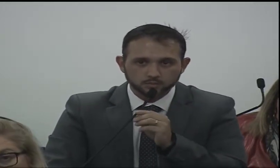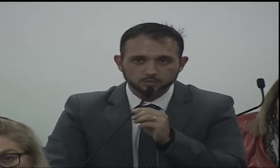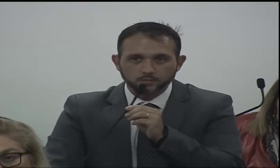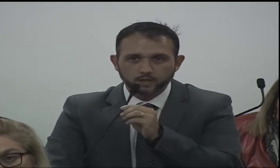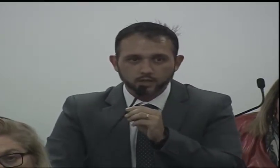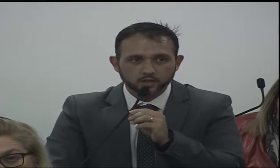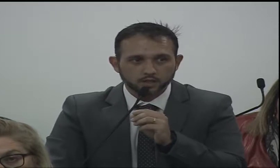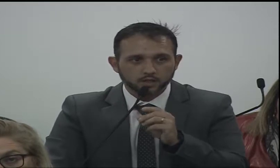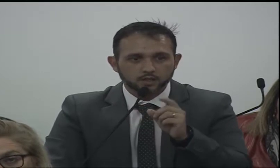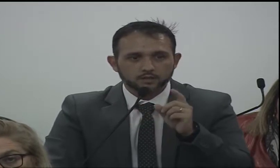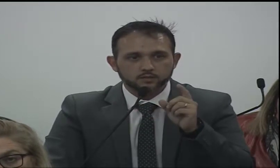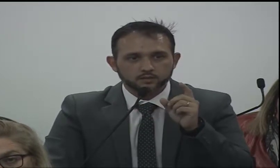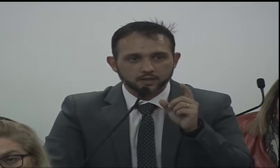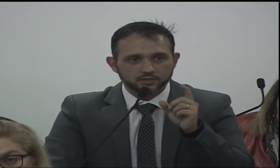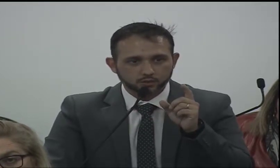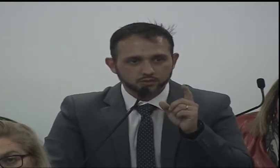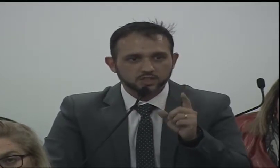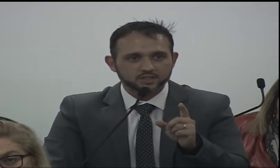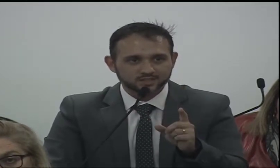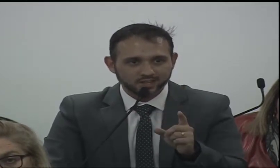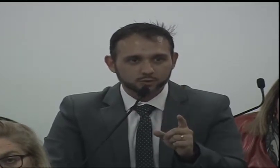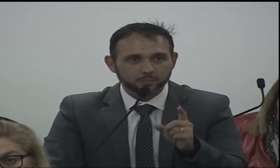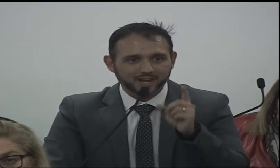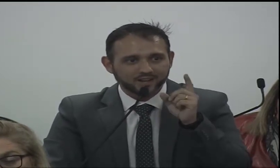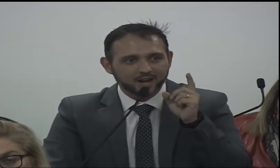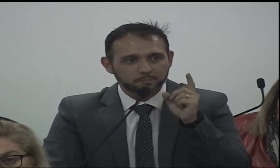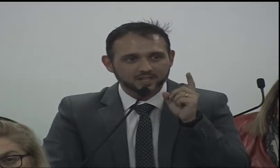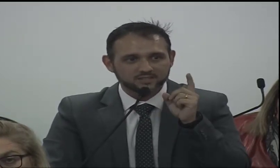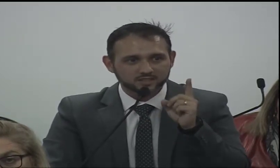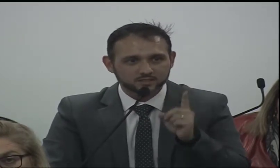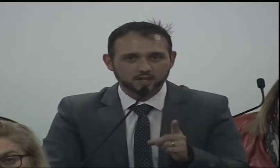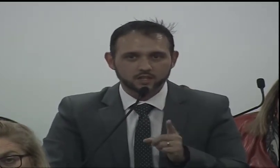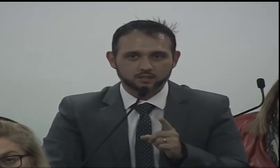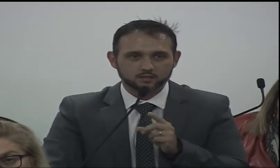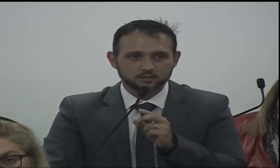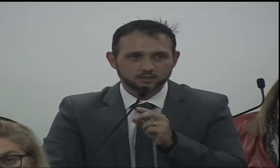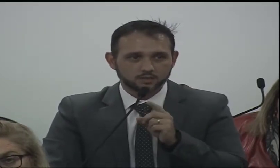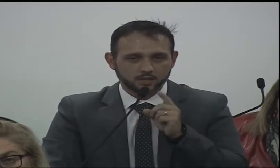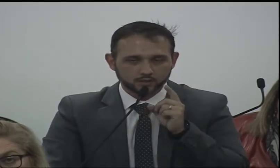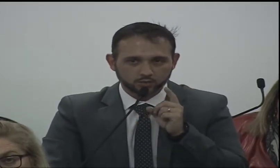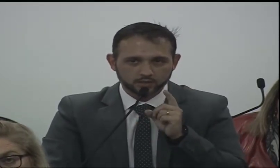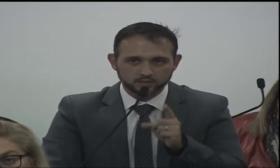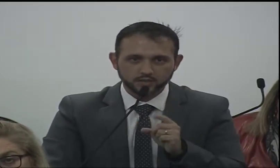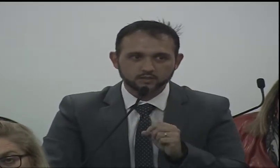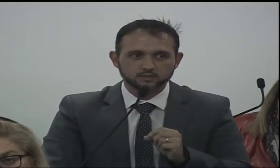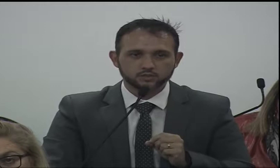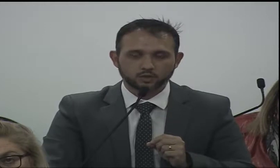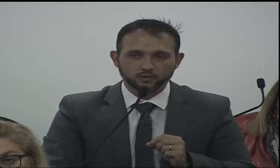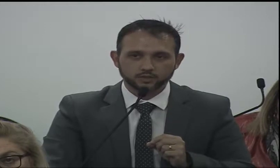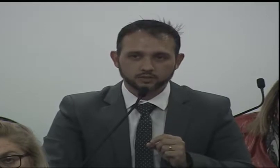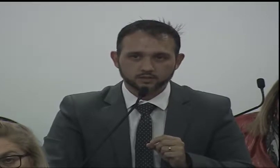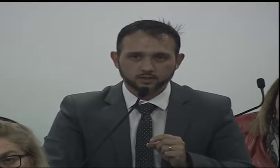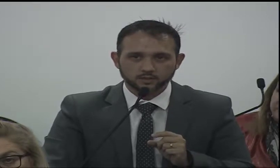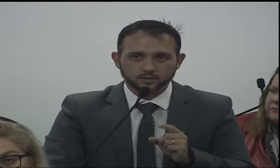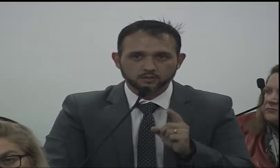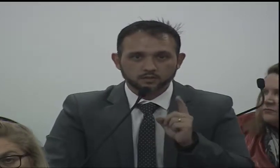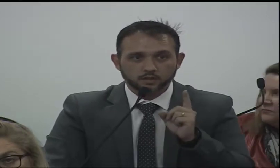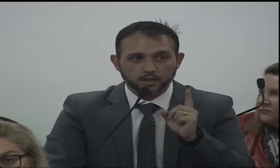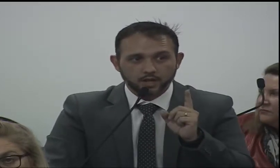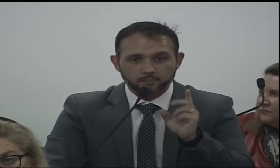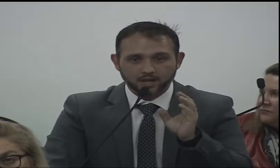né deve ser utilizado para capacitar adolescentes e jovens